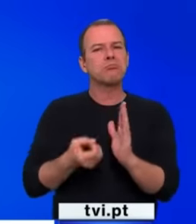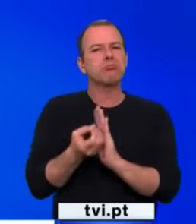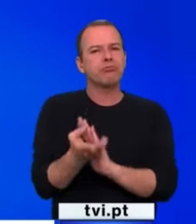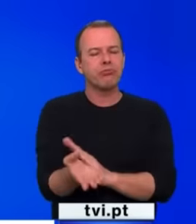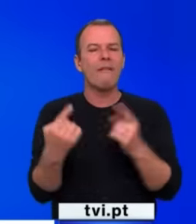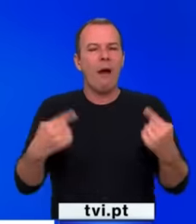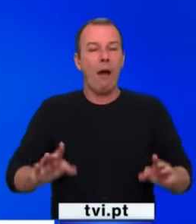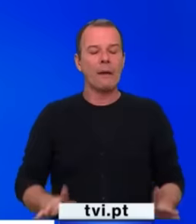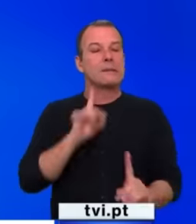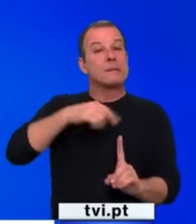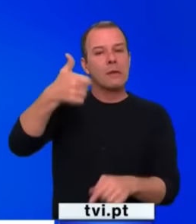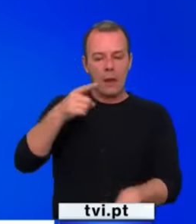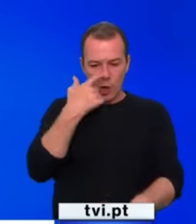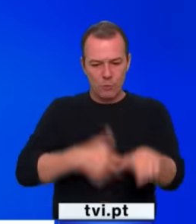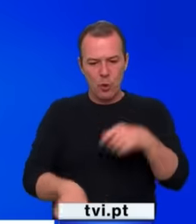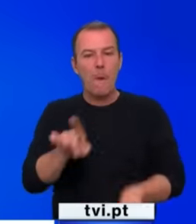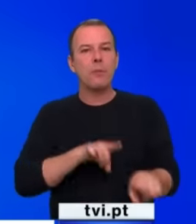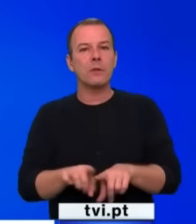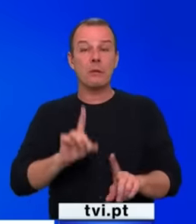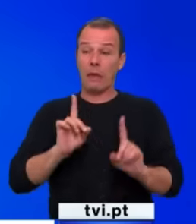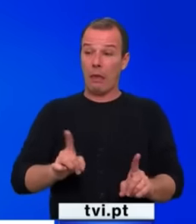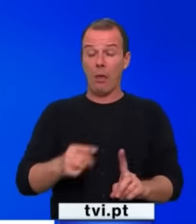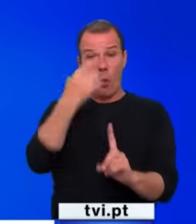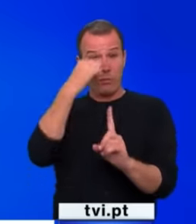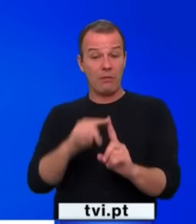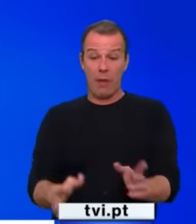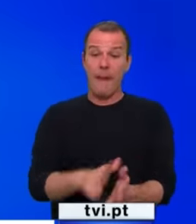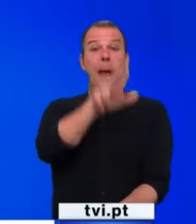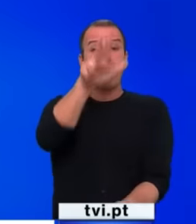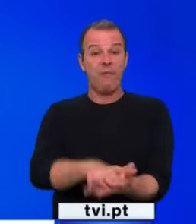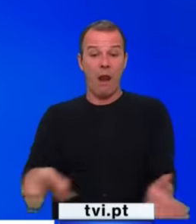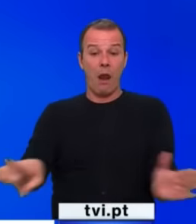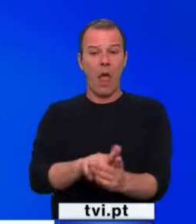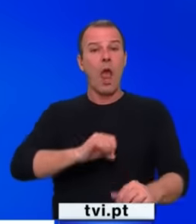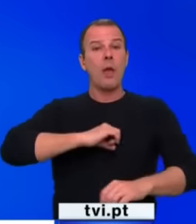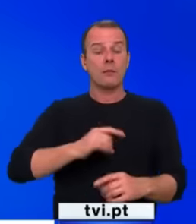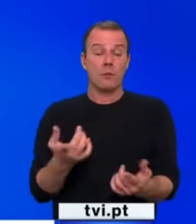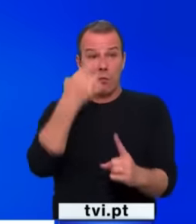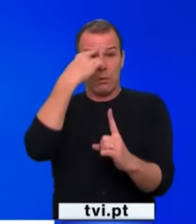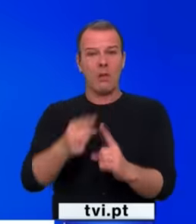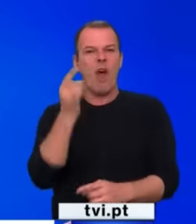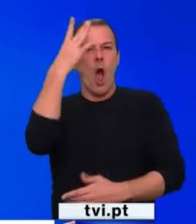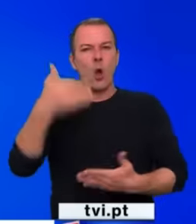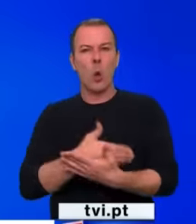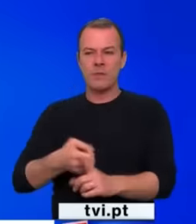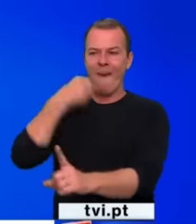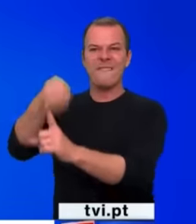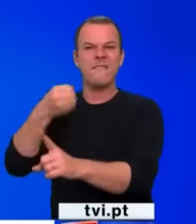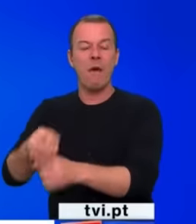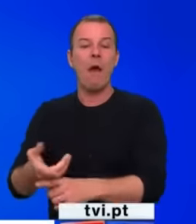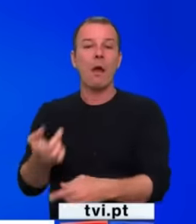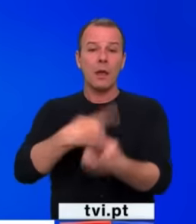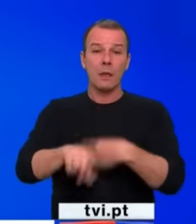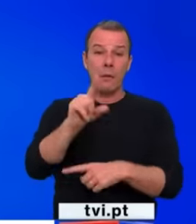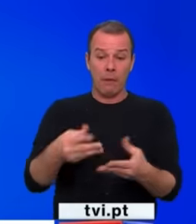políticos devem fazer é aprovar as leis necessárias para fazer o combate à corrupção e dar os meios